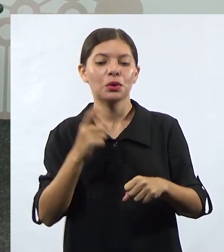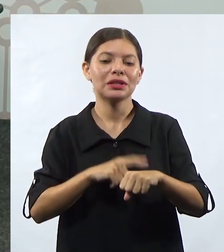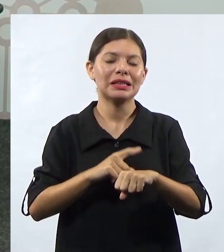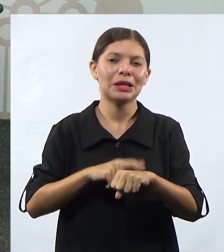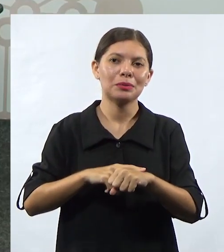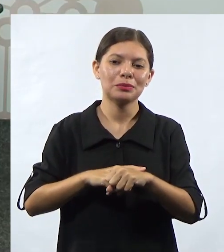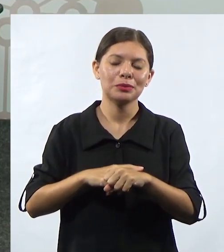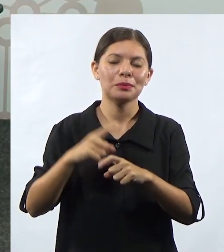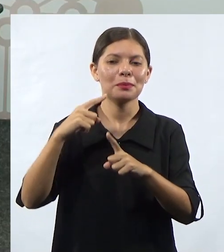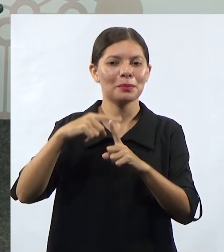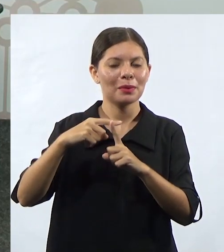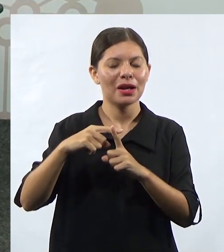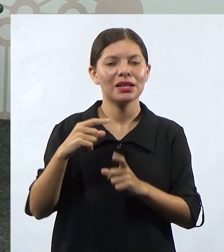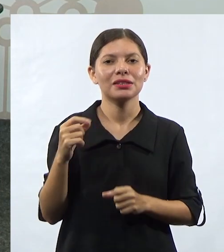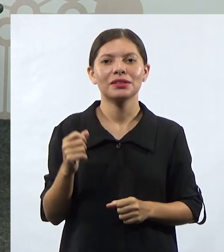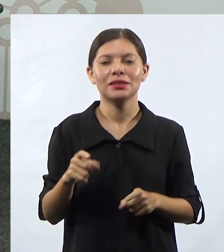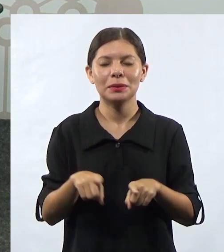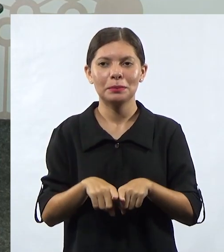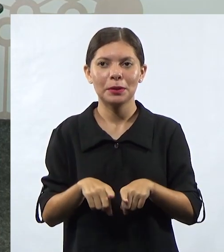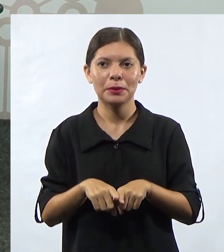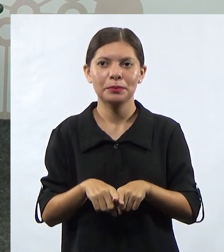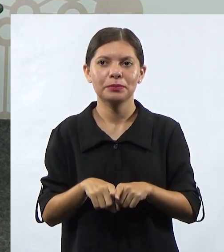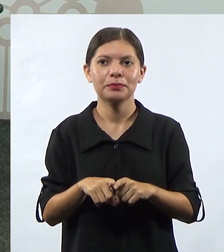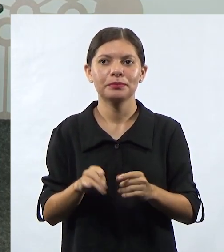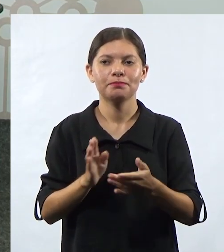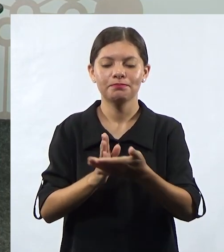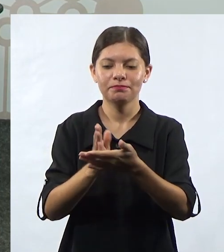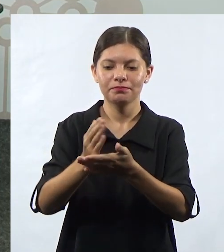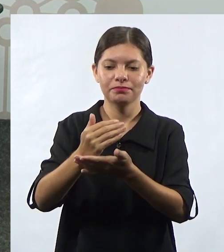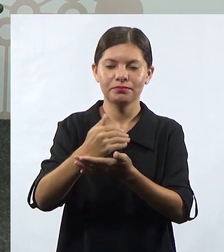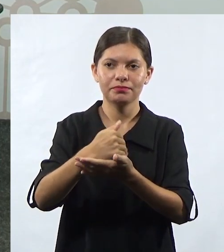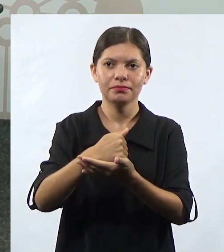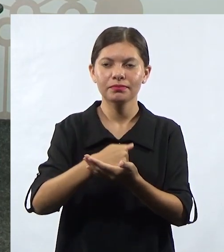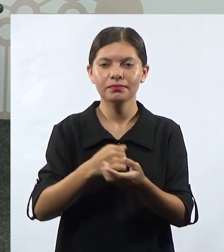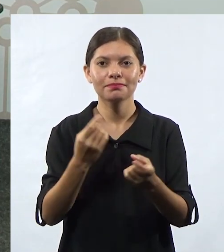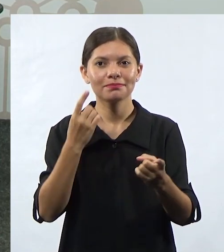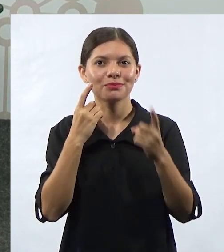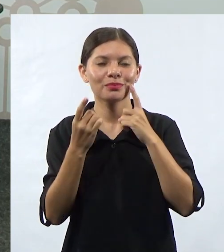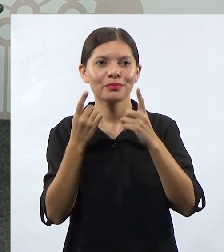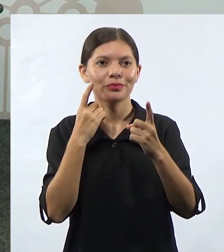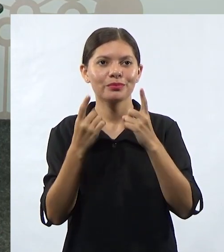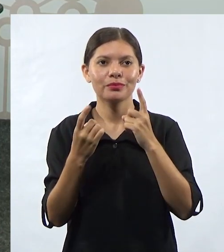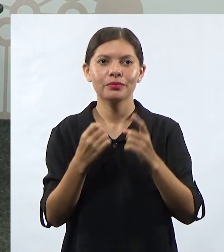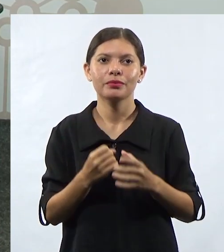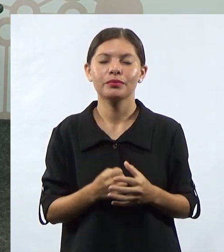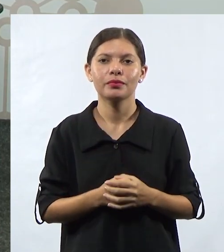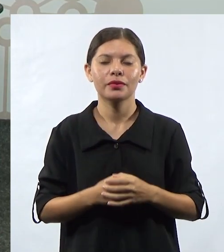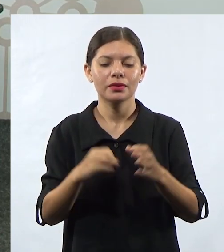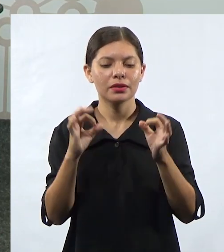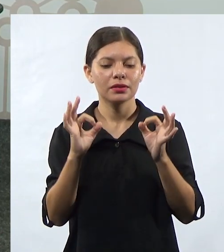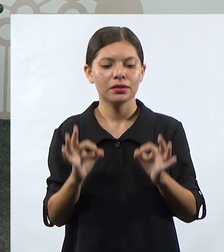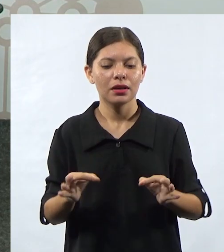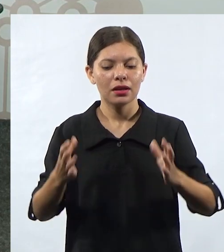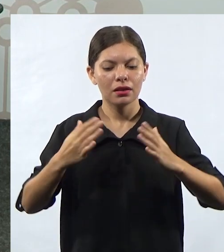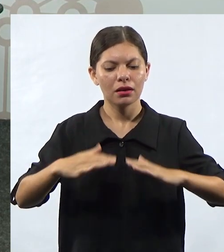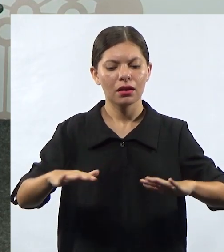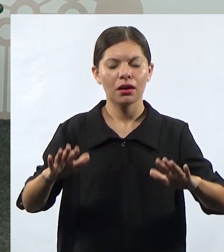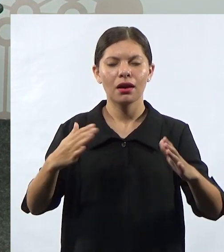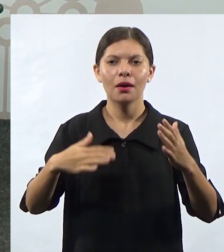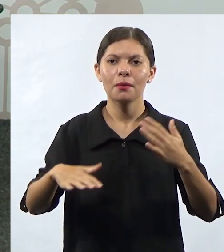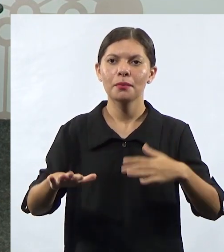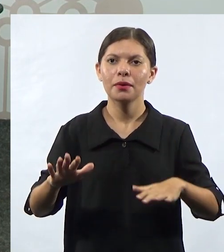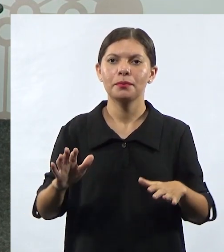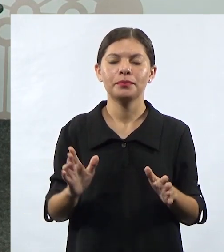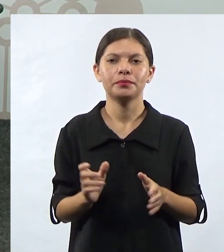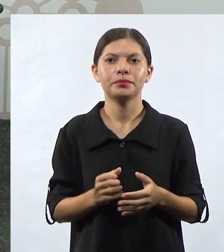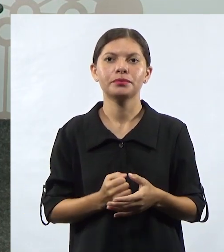fazer essa coleta dos dados de forma assertiva, sem atropelar também, né? Porque você tem que ter calma na análise dos dados,